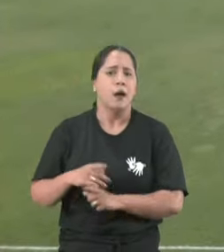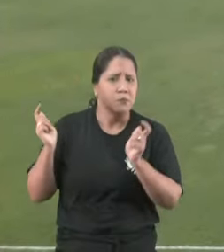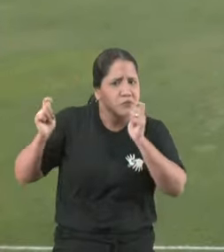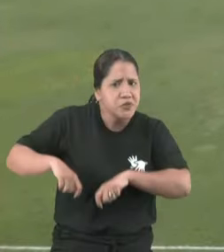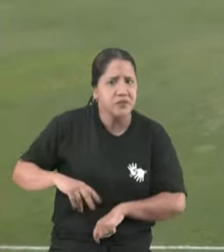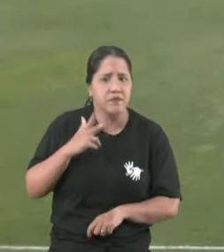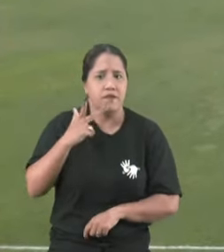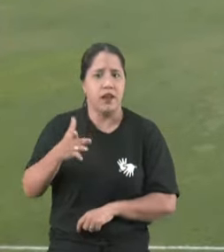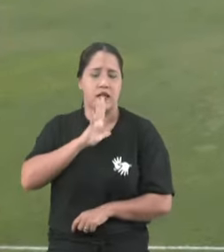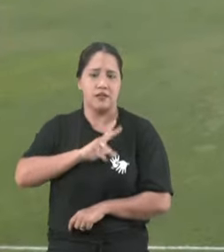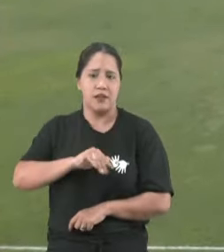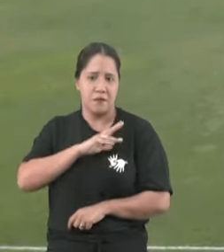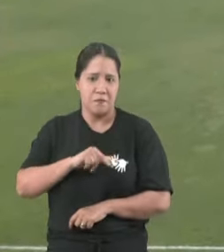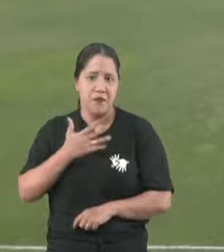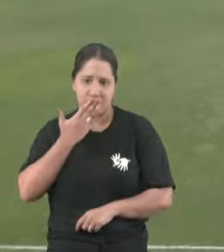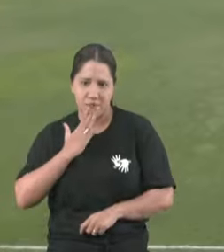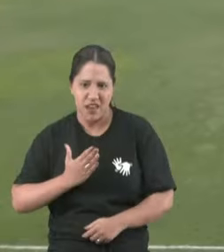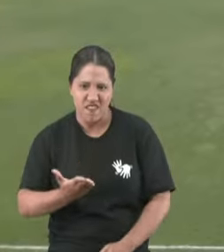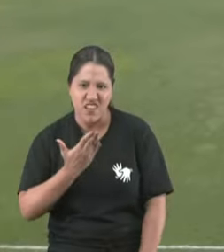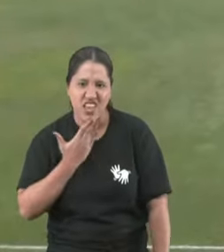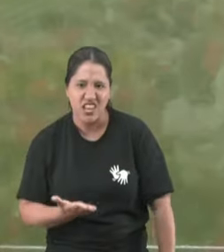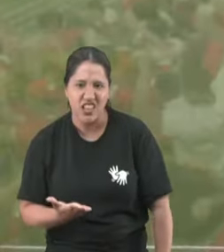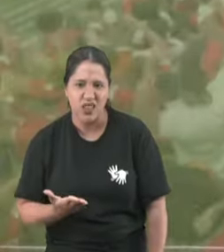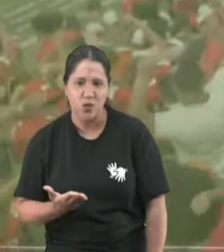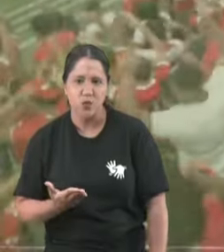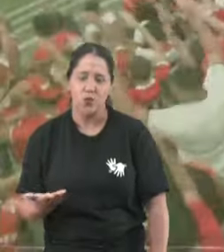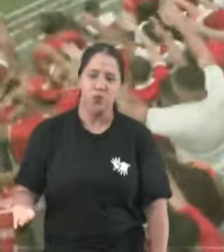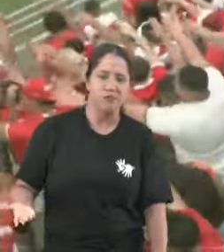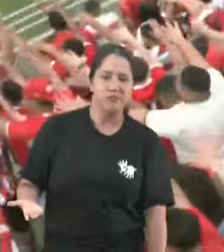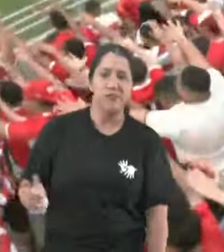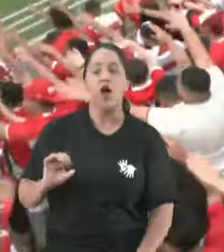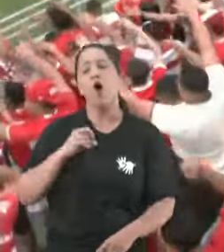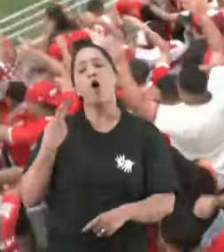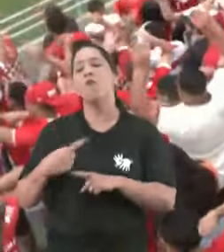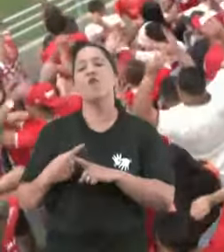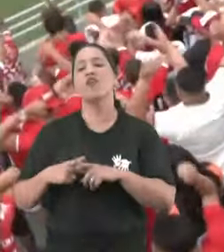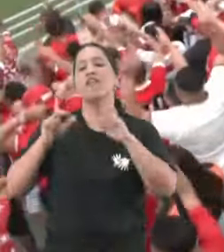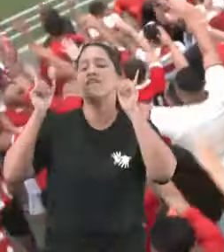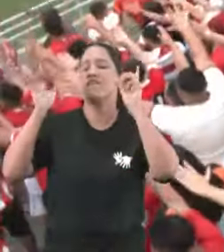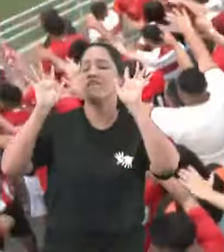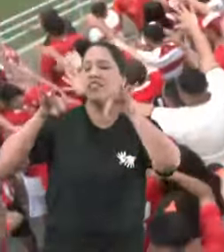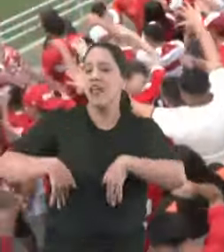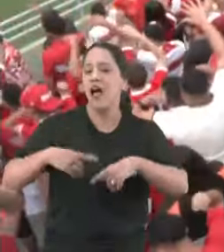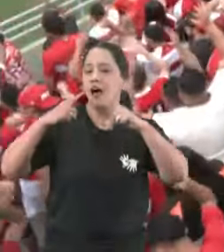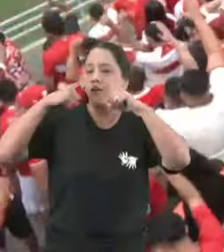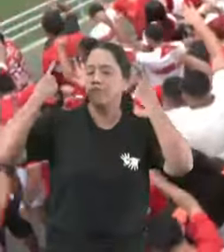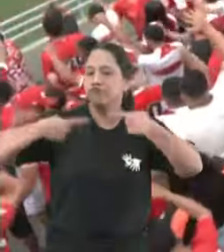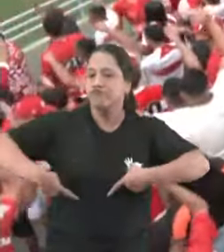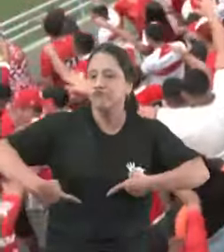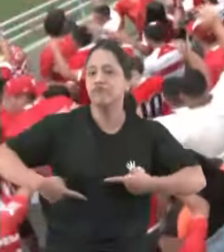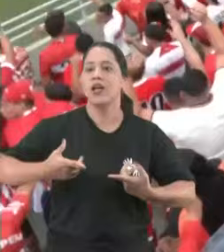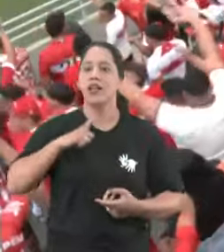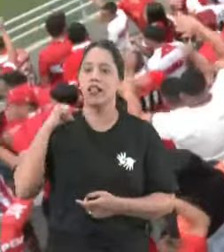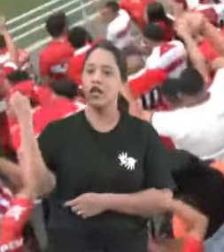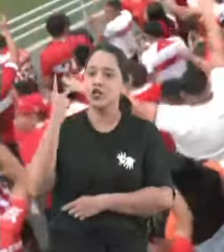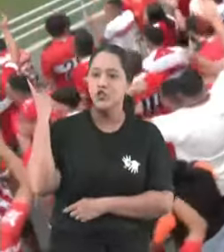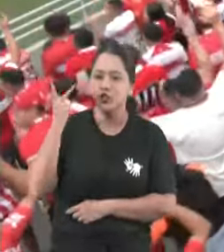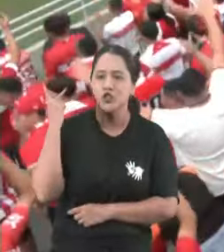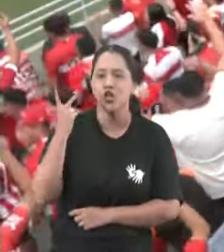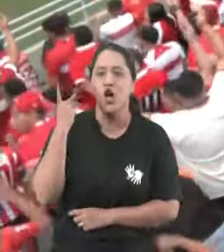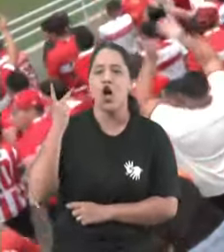CRB é favorito para essa final? Ou pelo fato de ser final, pelo fato de ser clássico, pelo fato de existir uma história